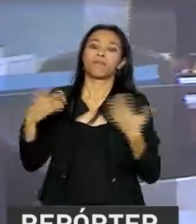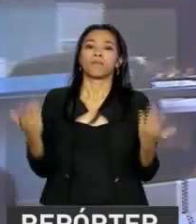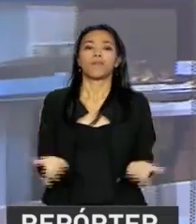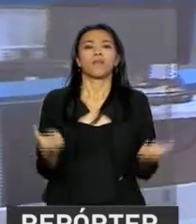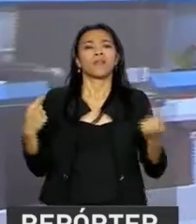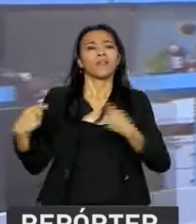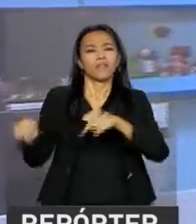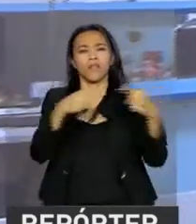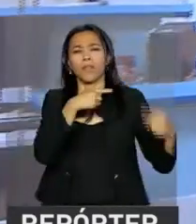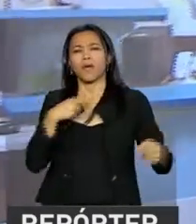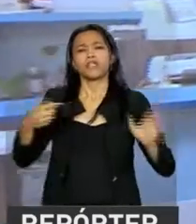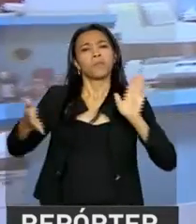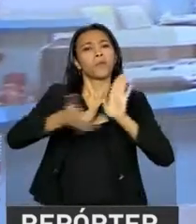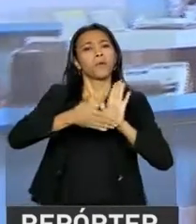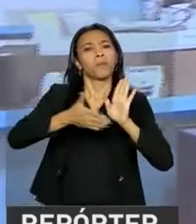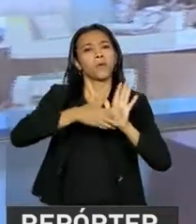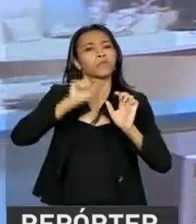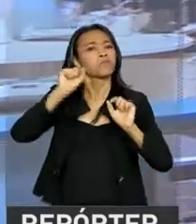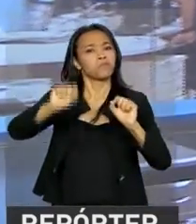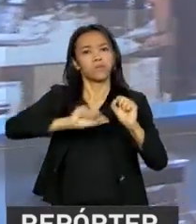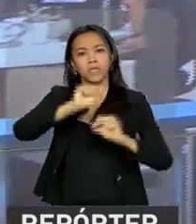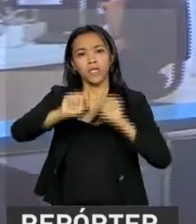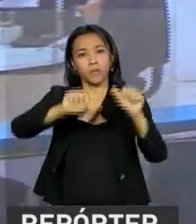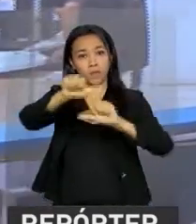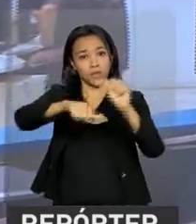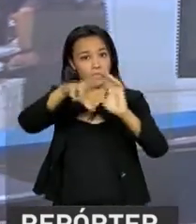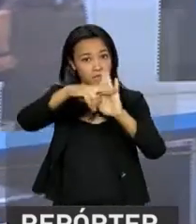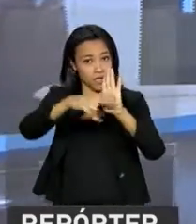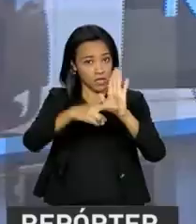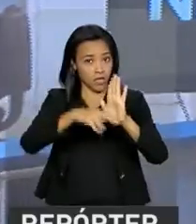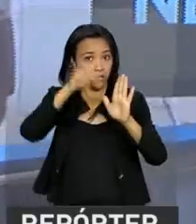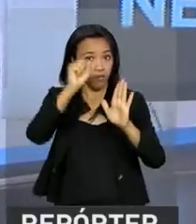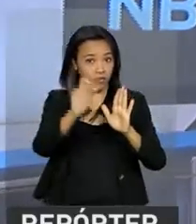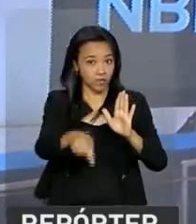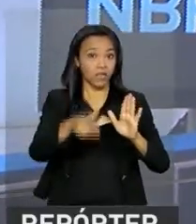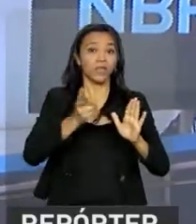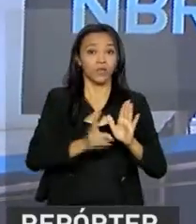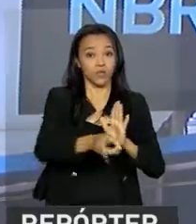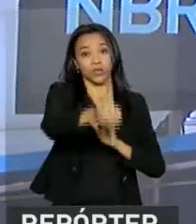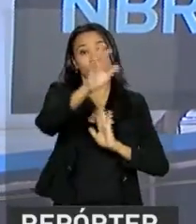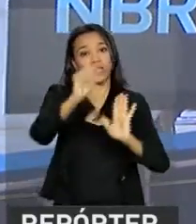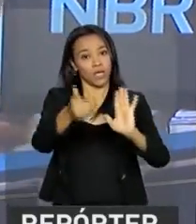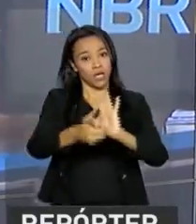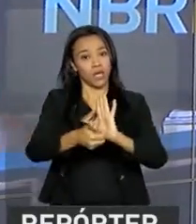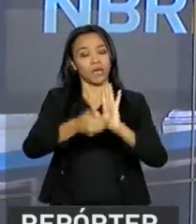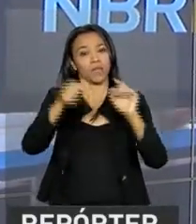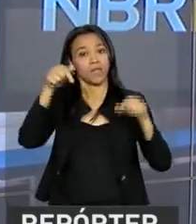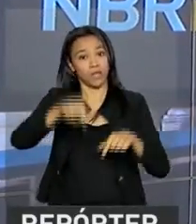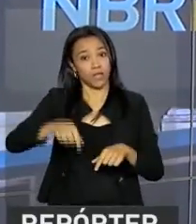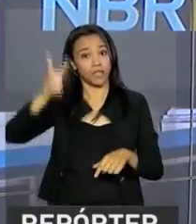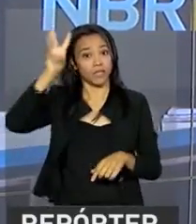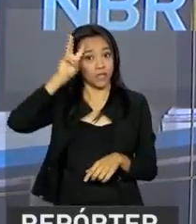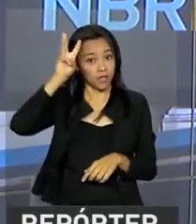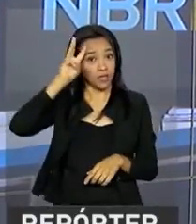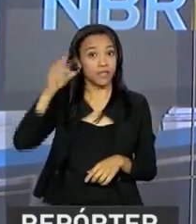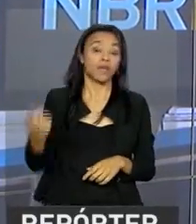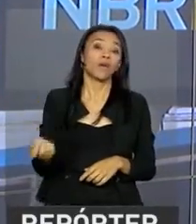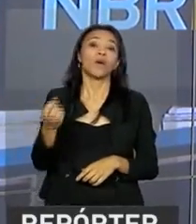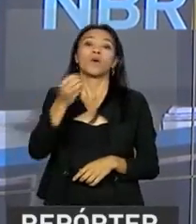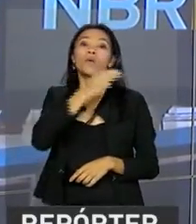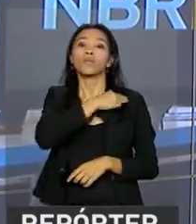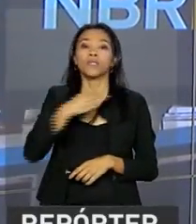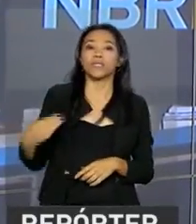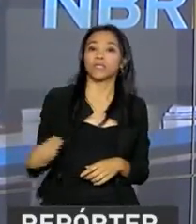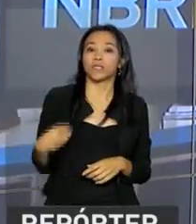sobre a proposta de reforma da Previdência segue aqui na Câmara dos Deputados, aqui em Brasília. Nesta terça-feira, o ministro da Fazenda,